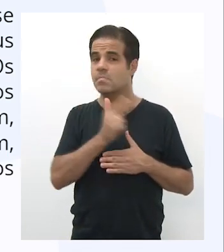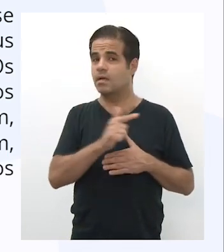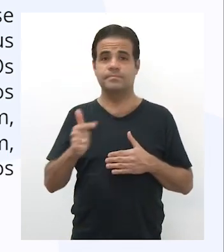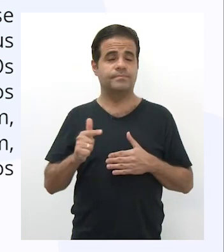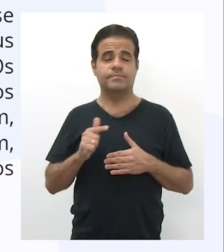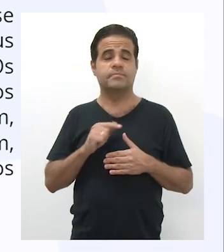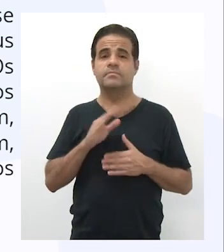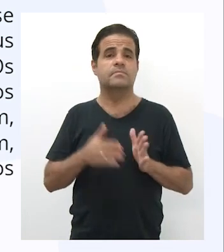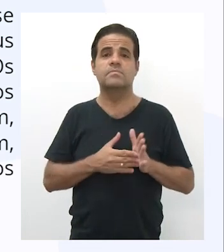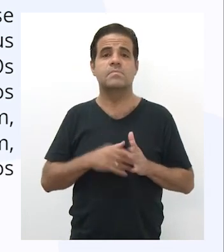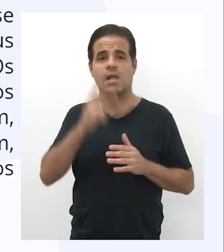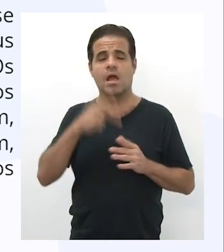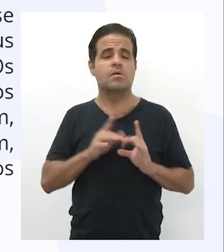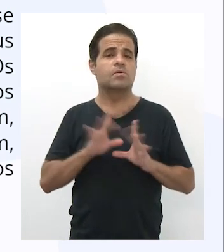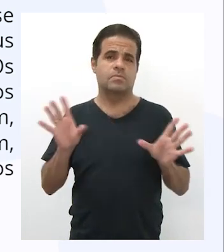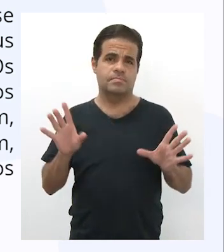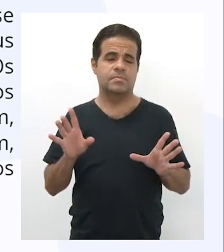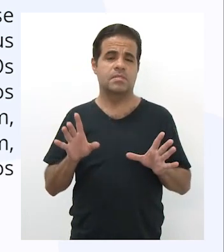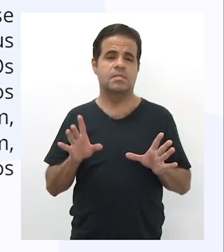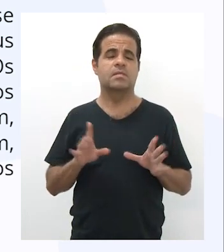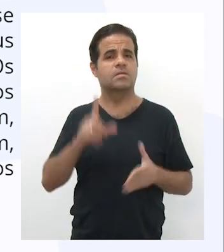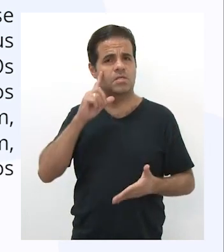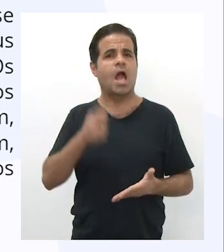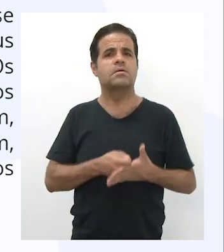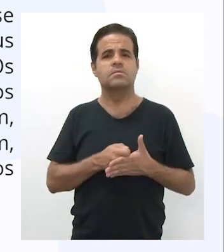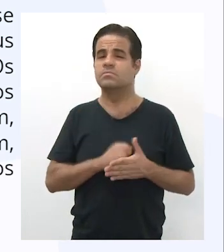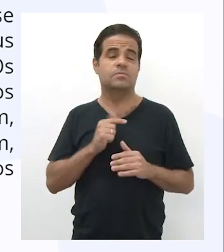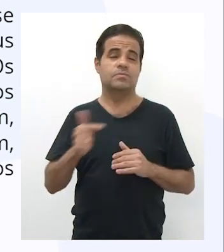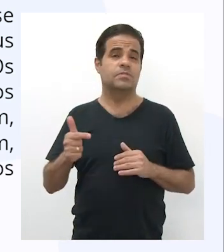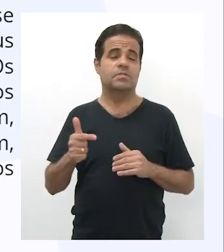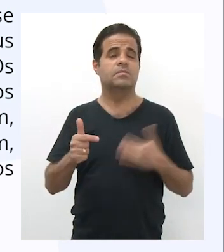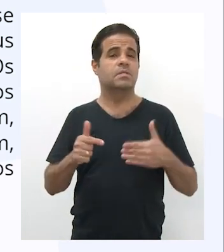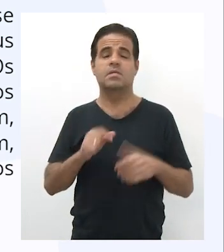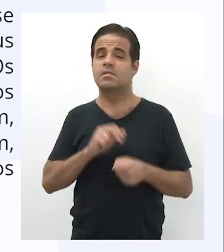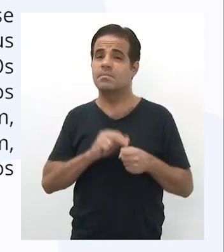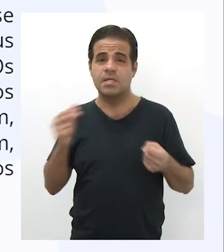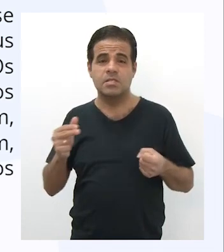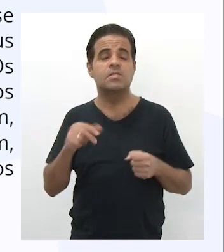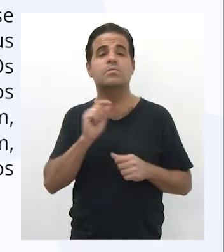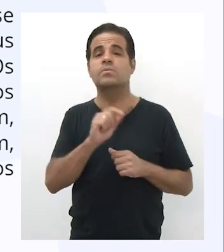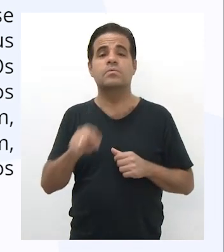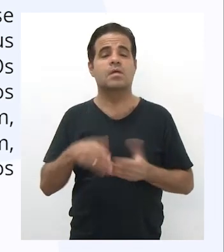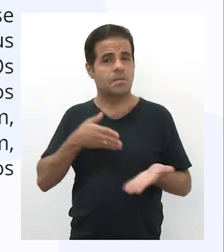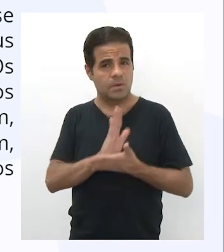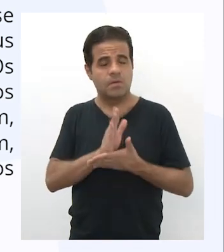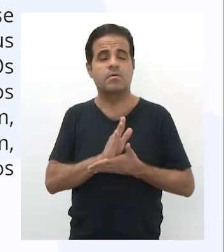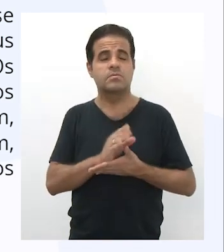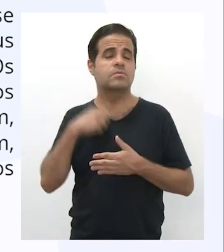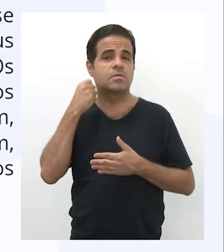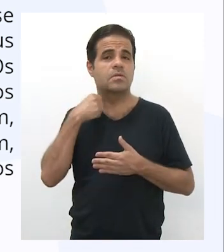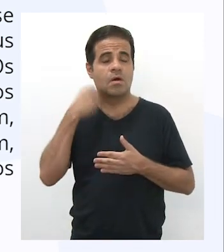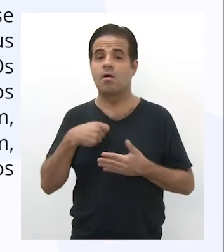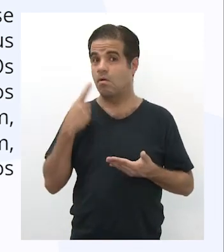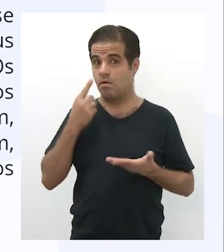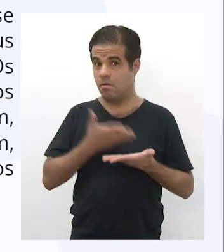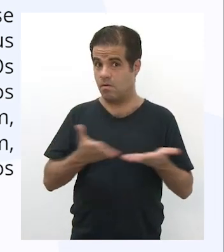tinham, todavia, autonomia na tomada de decisões e dependiam, portanto, da aprovação do Senado. Olha o